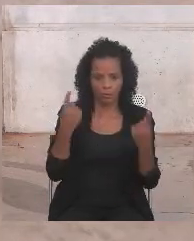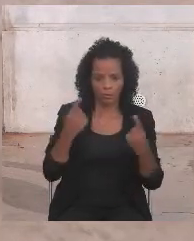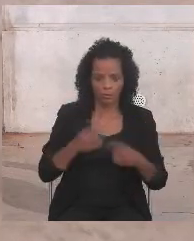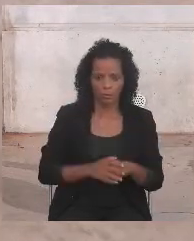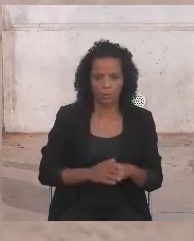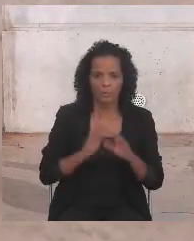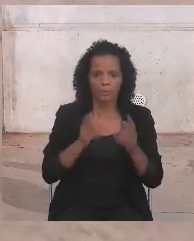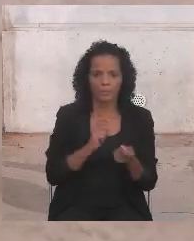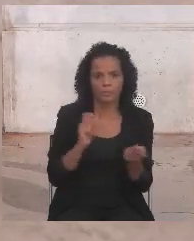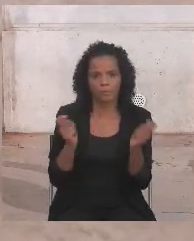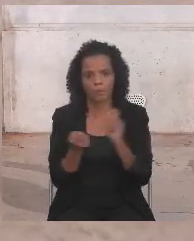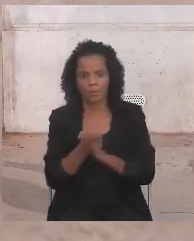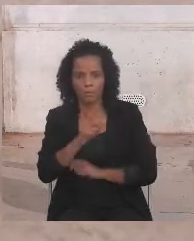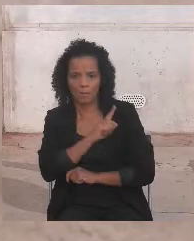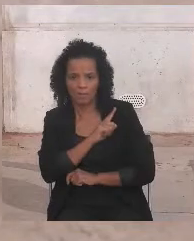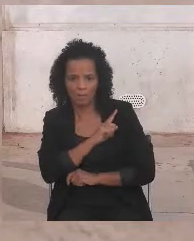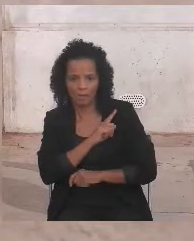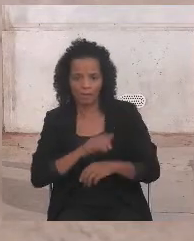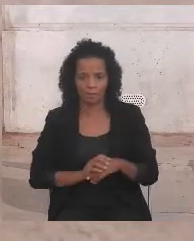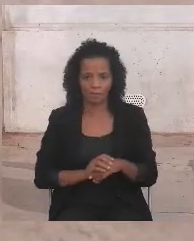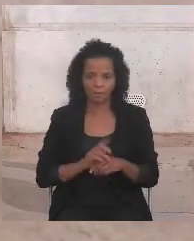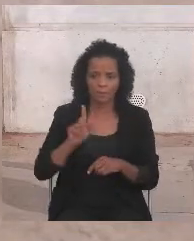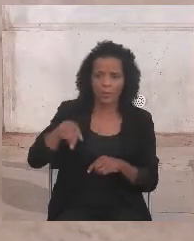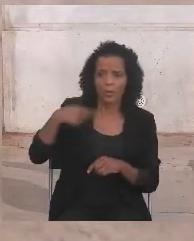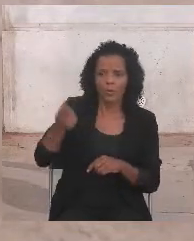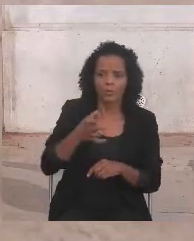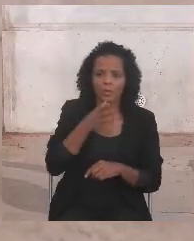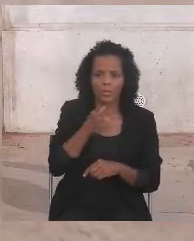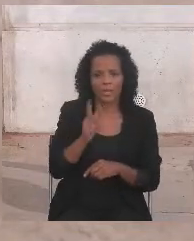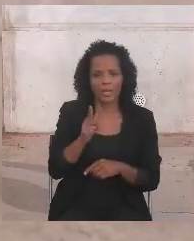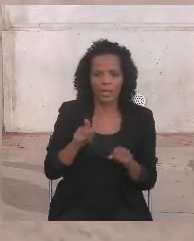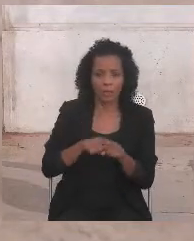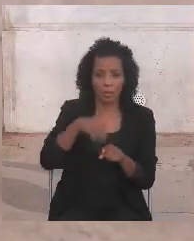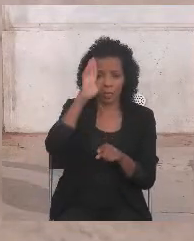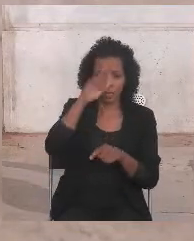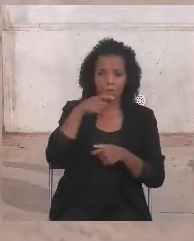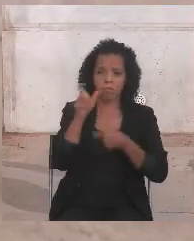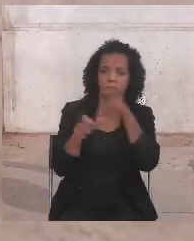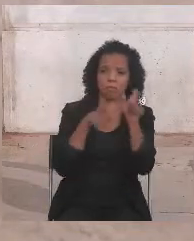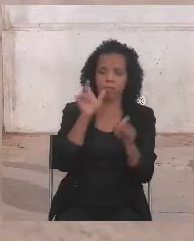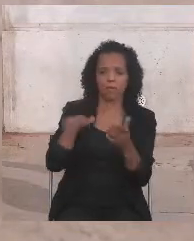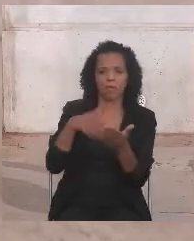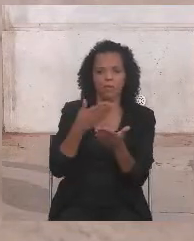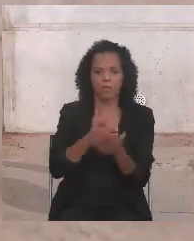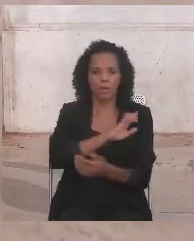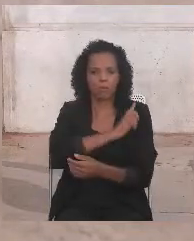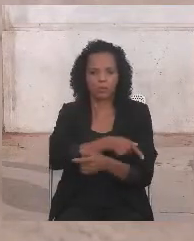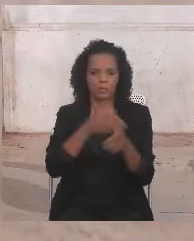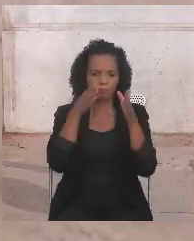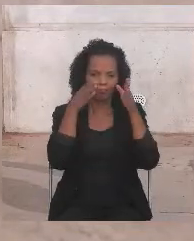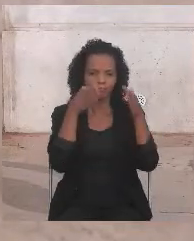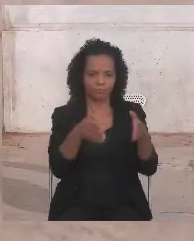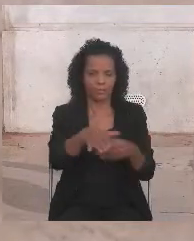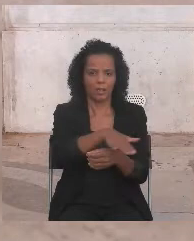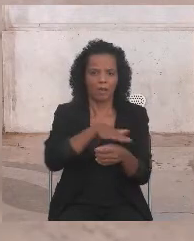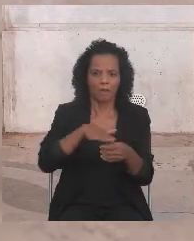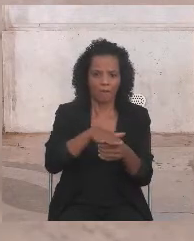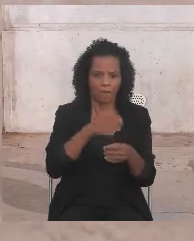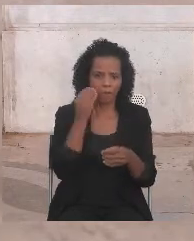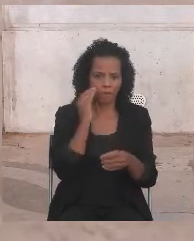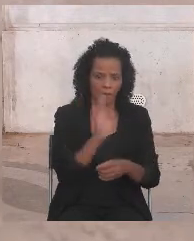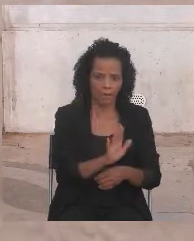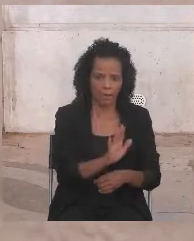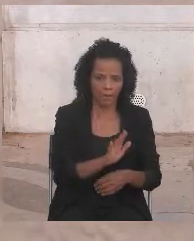ser privatizado. Outros usam-na como desculpa para centralizar o poder de uma forma